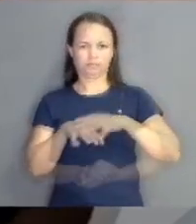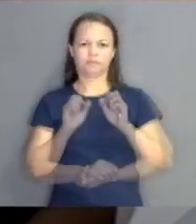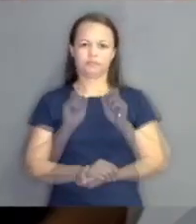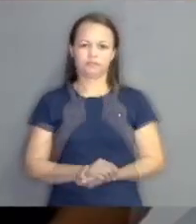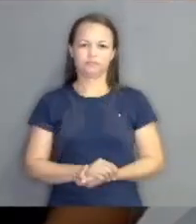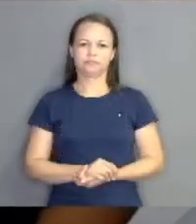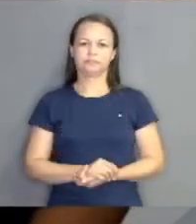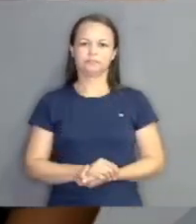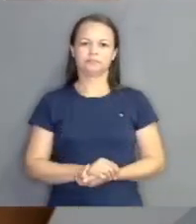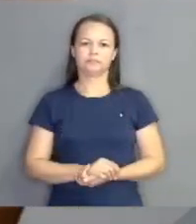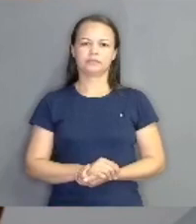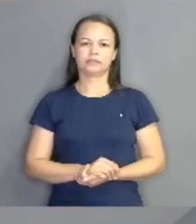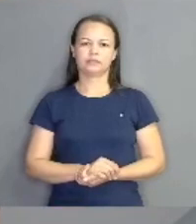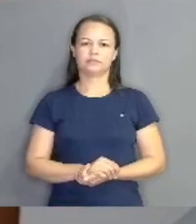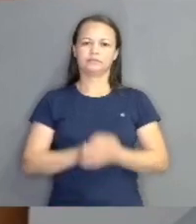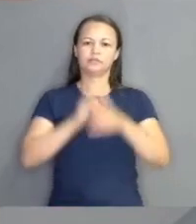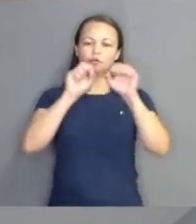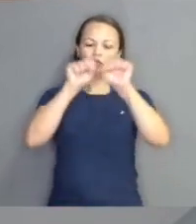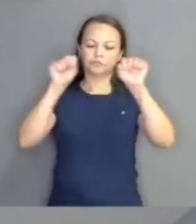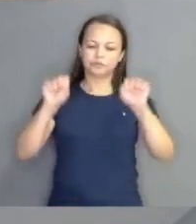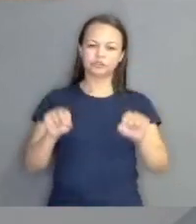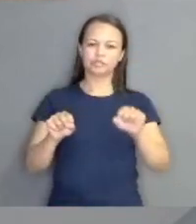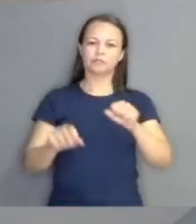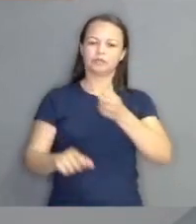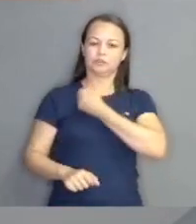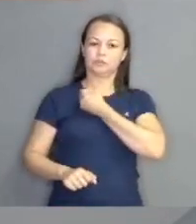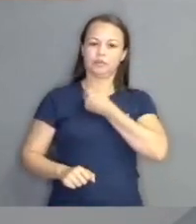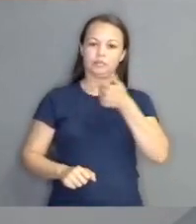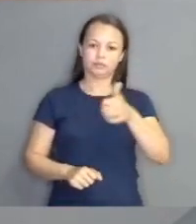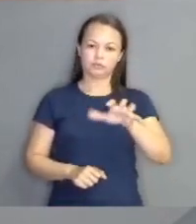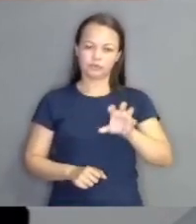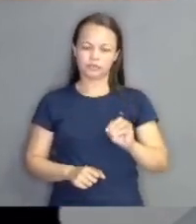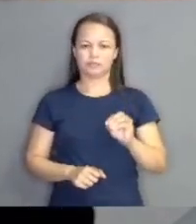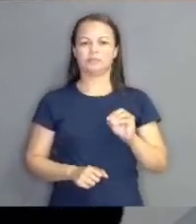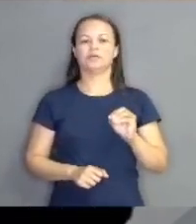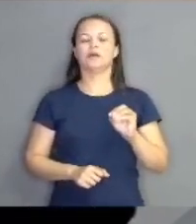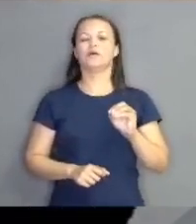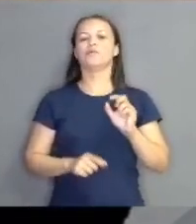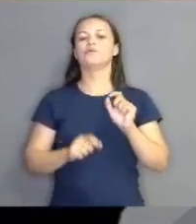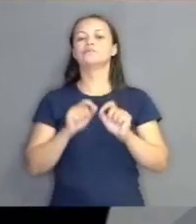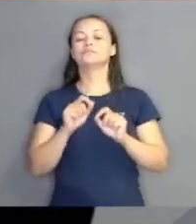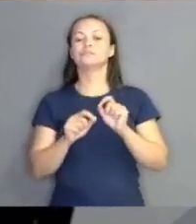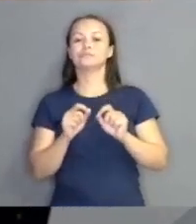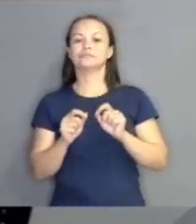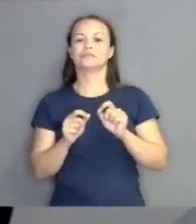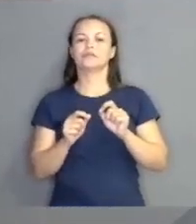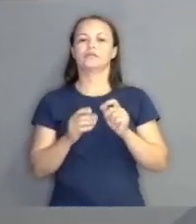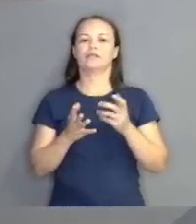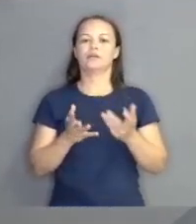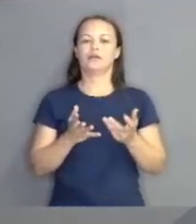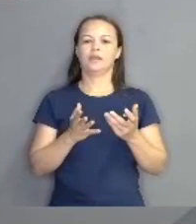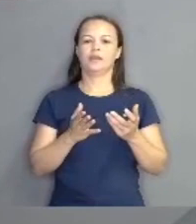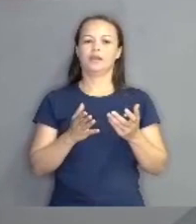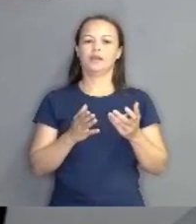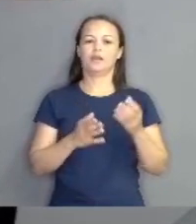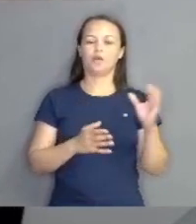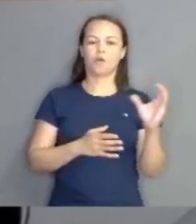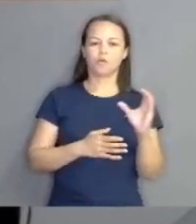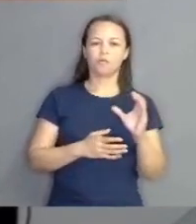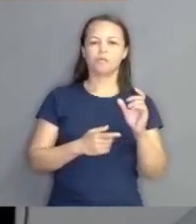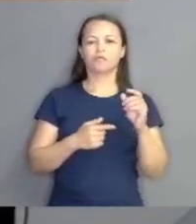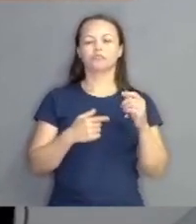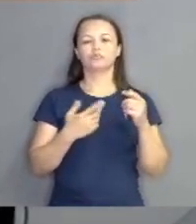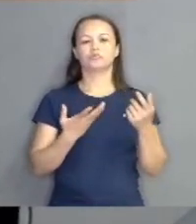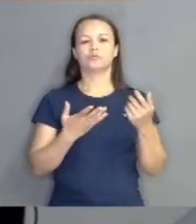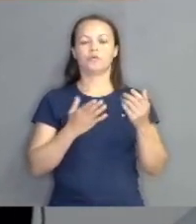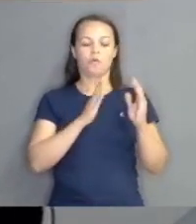Vamos lá? Sistema de numeração decimal. Então, o sistema de numeração decimal, ele é composto por ordem